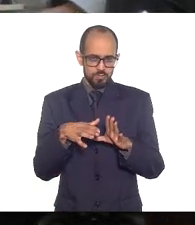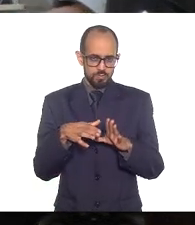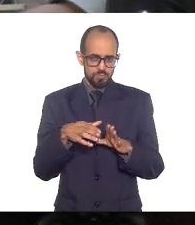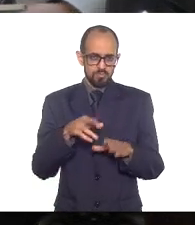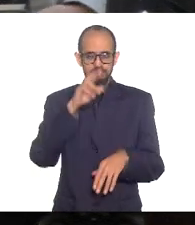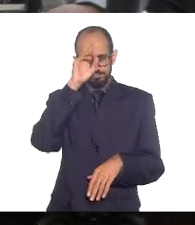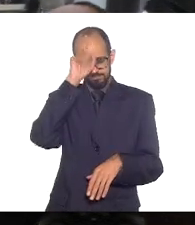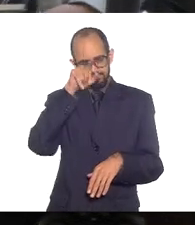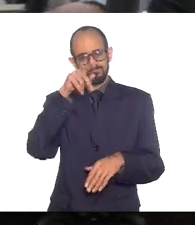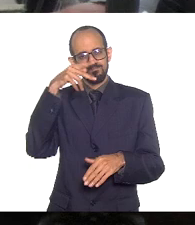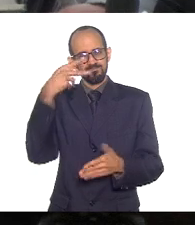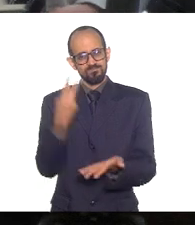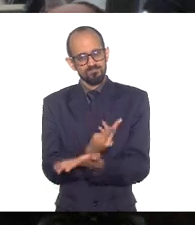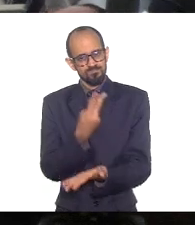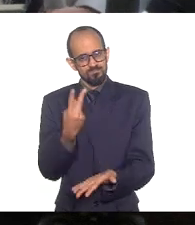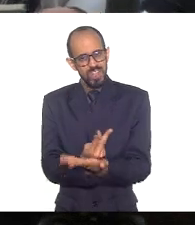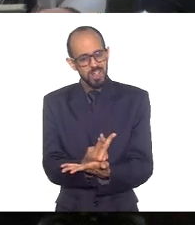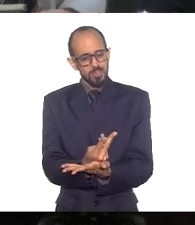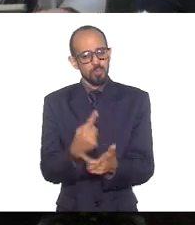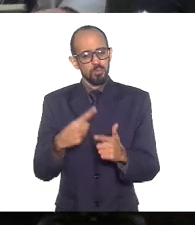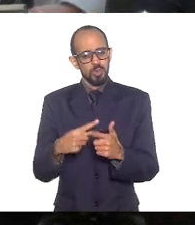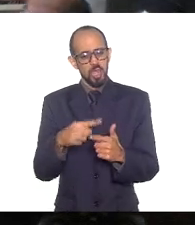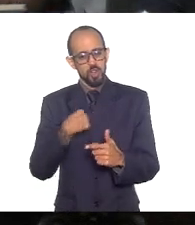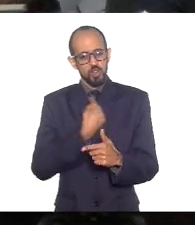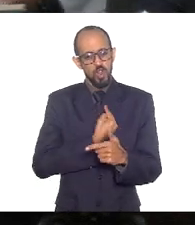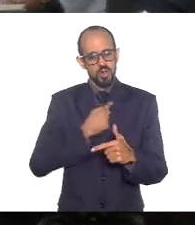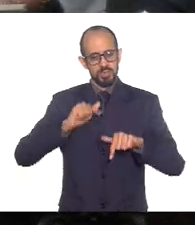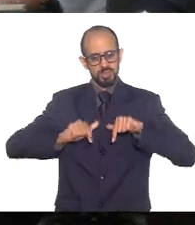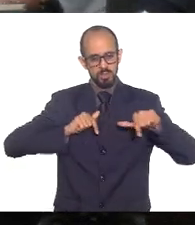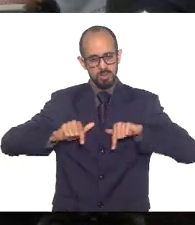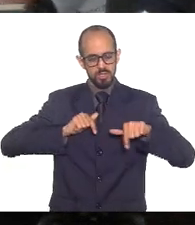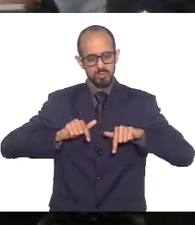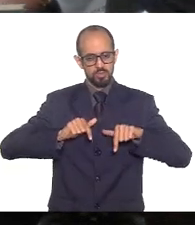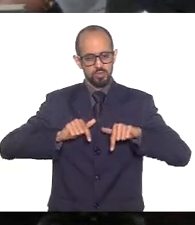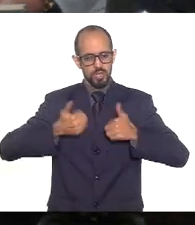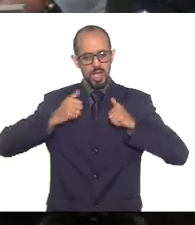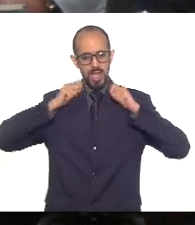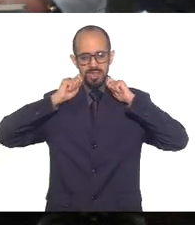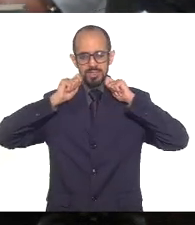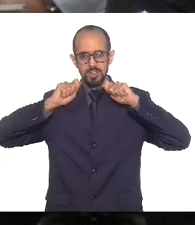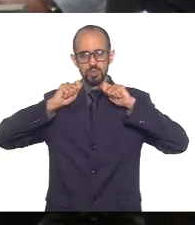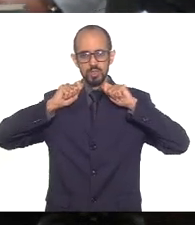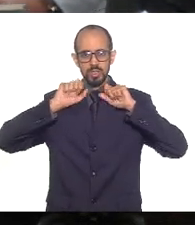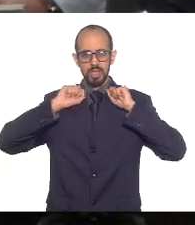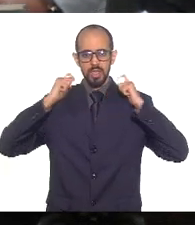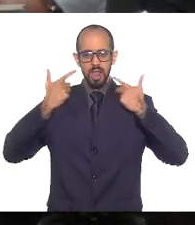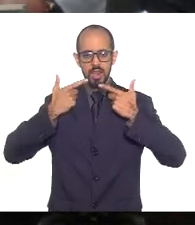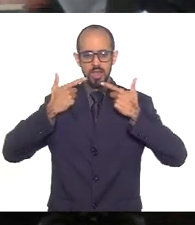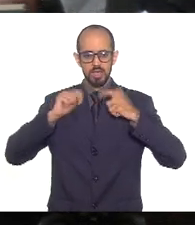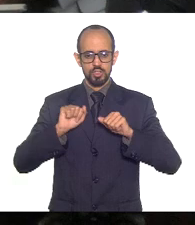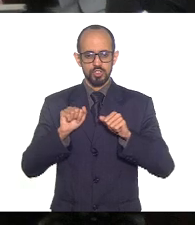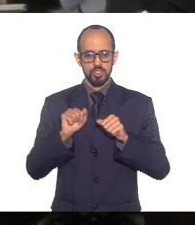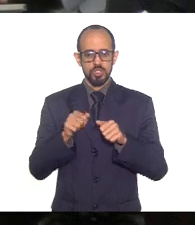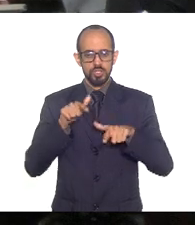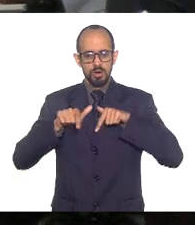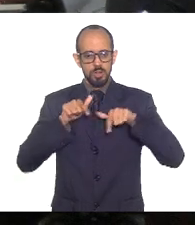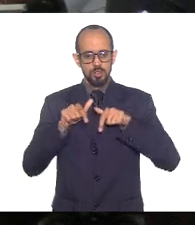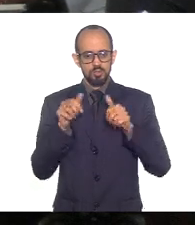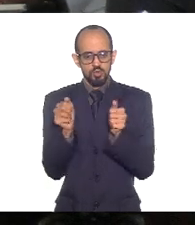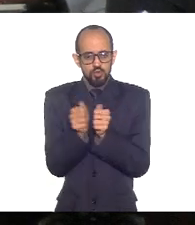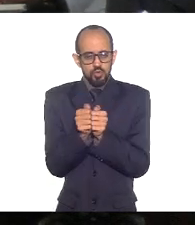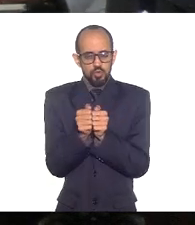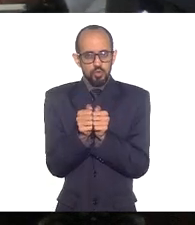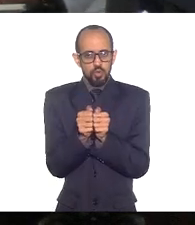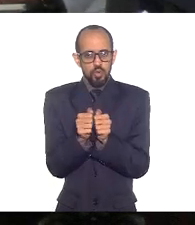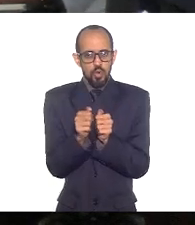engano de novo o que nós trabalhamos assessoria da Assembleia junto ao regime de recuperação e